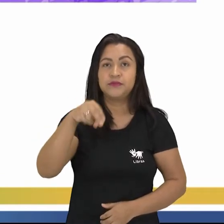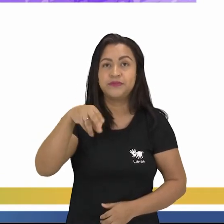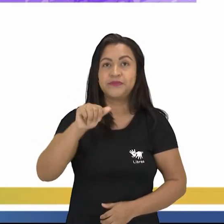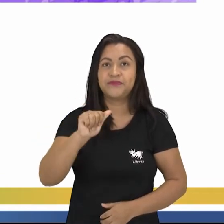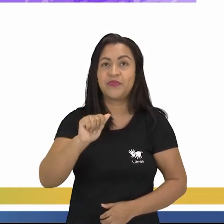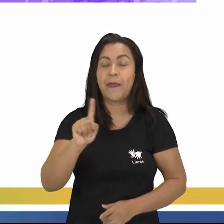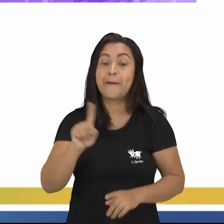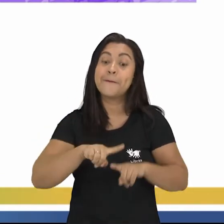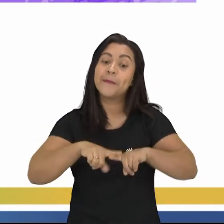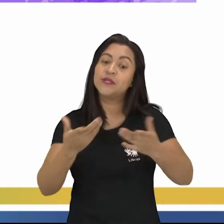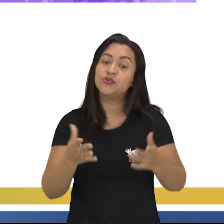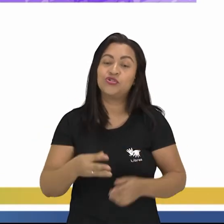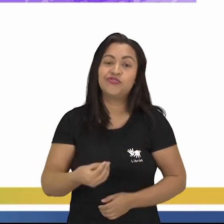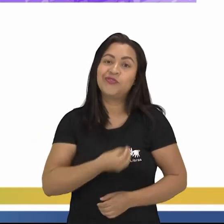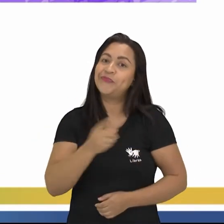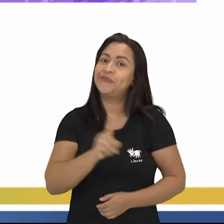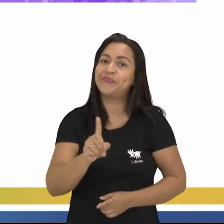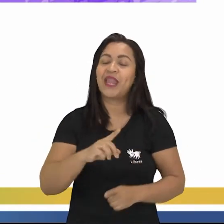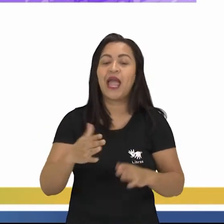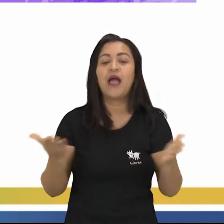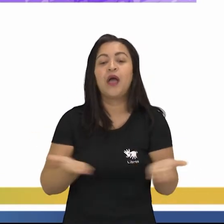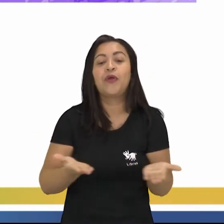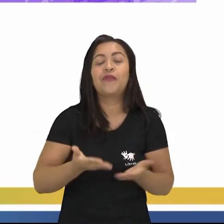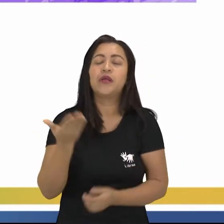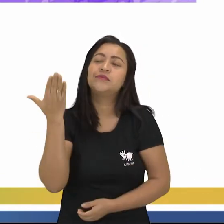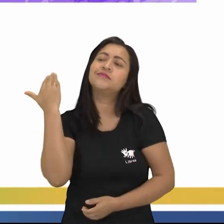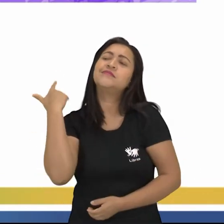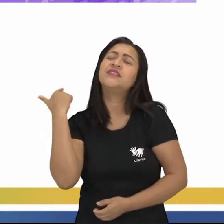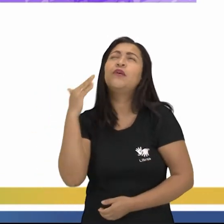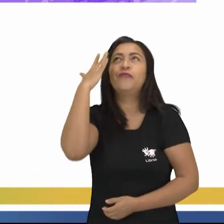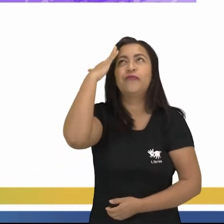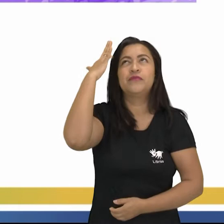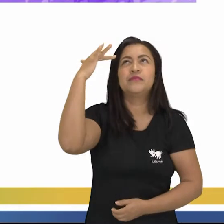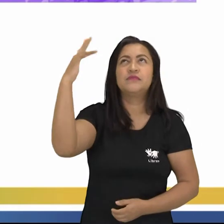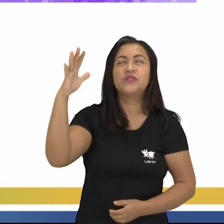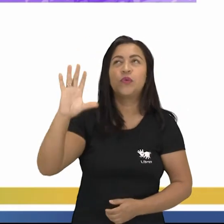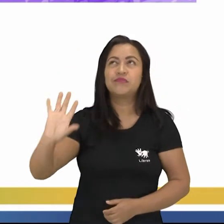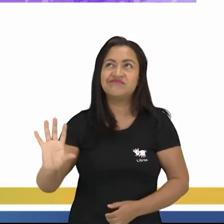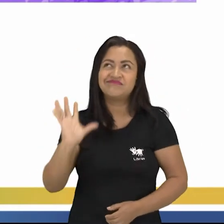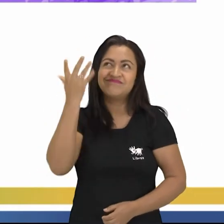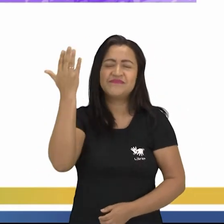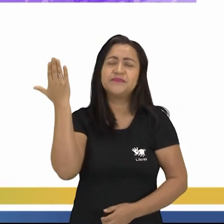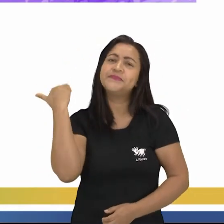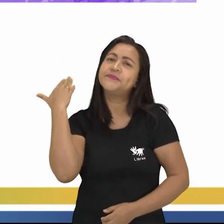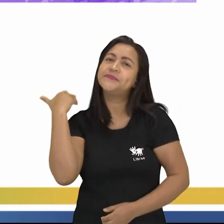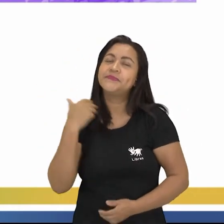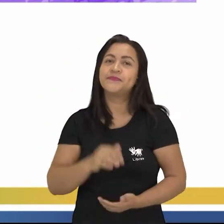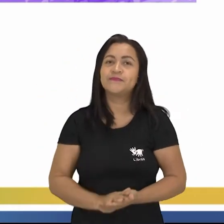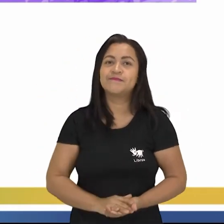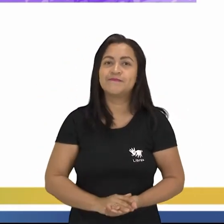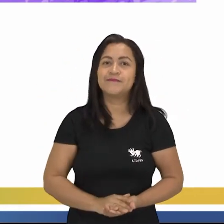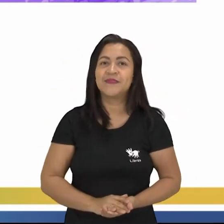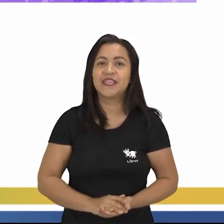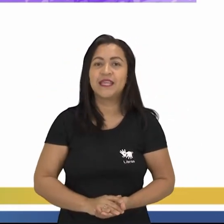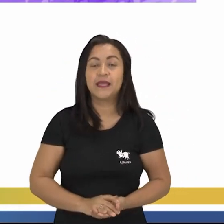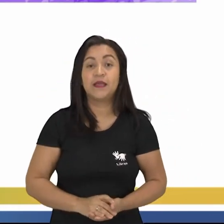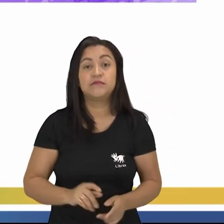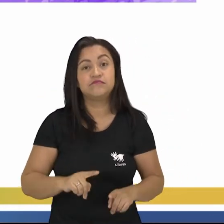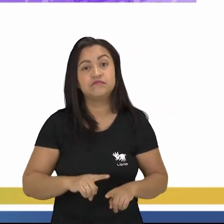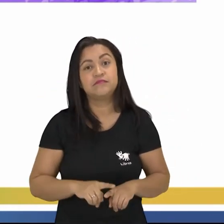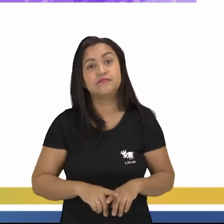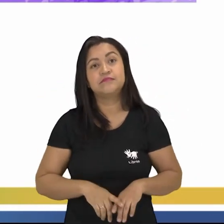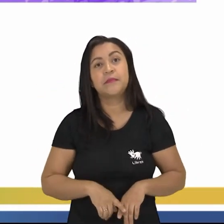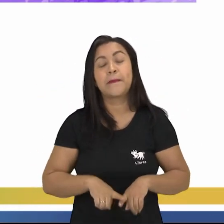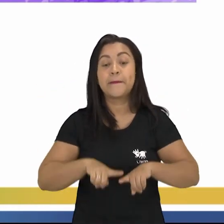presente. Vamos falar do passado, vamos imaginar uma coisa que aconteceu lá no passado, e por conta que não aconteceu lá, eu não vou